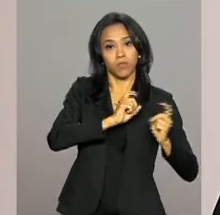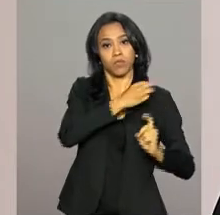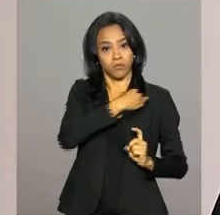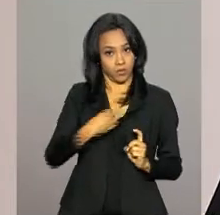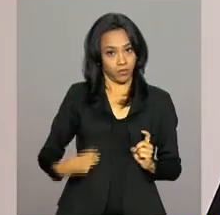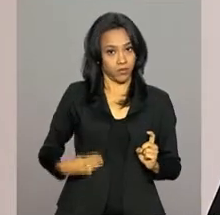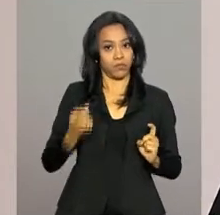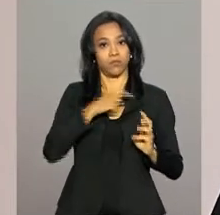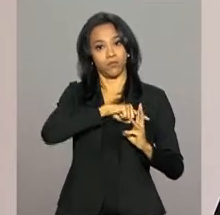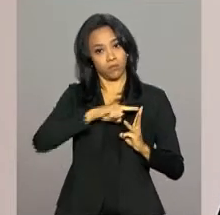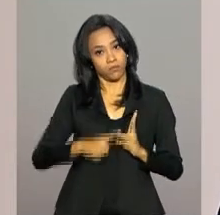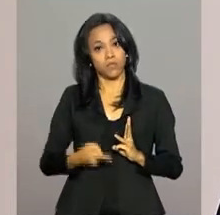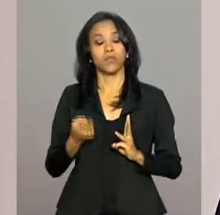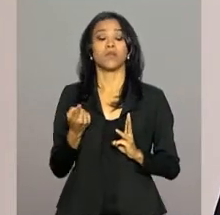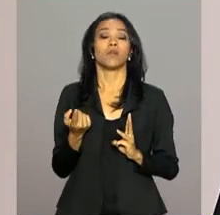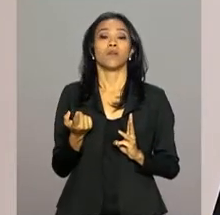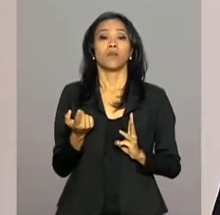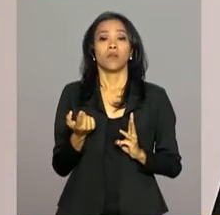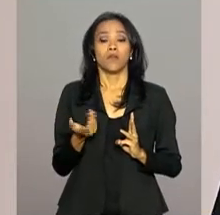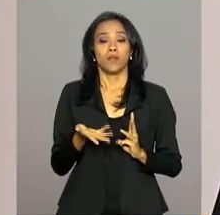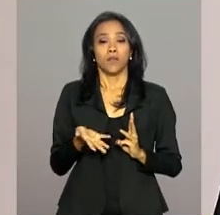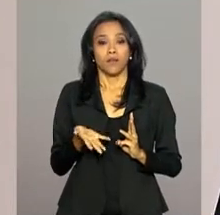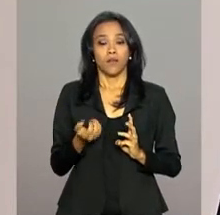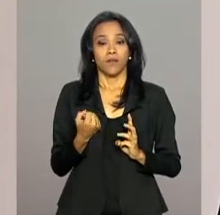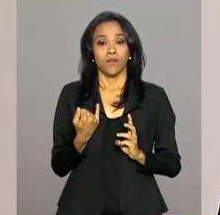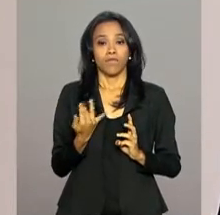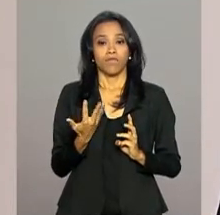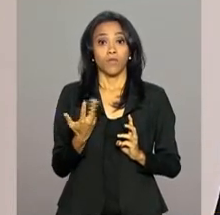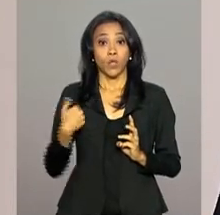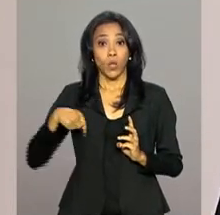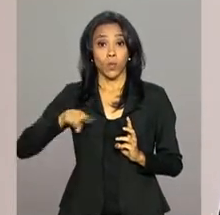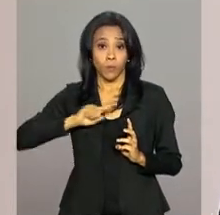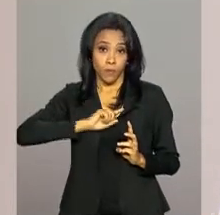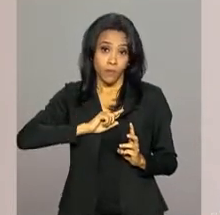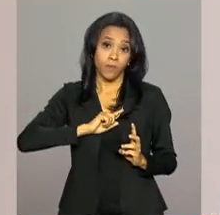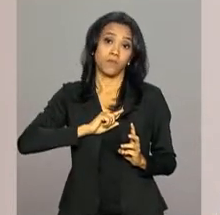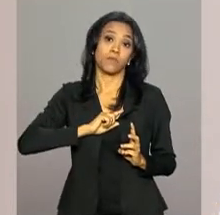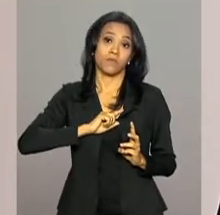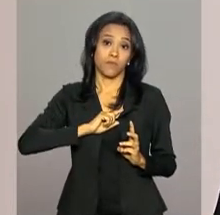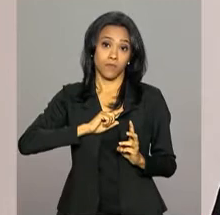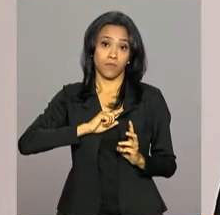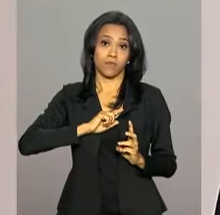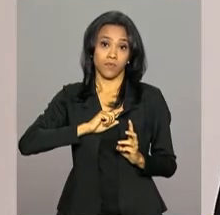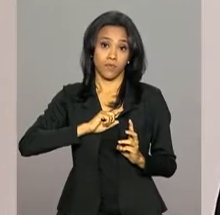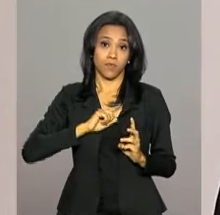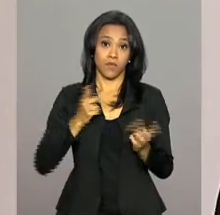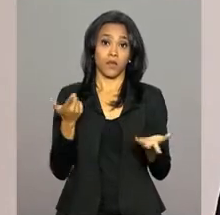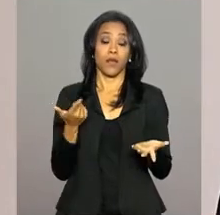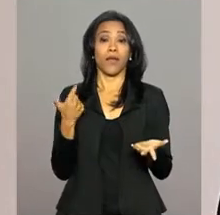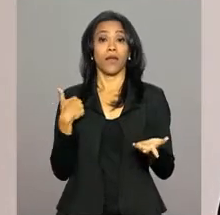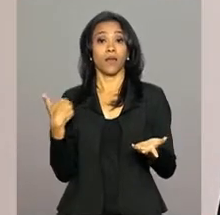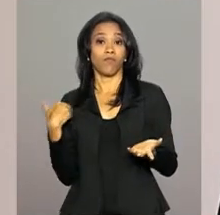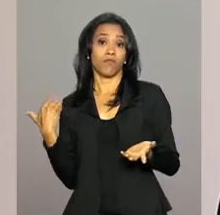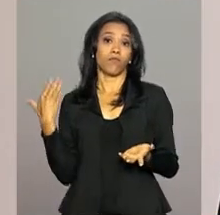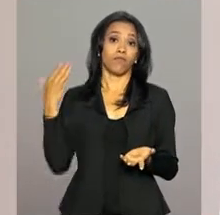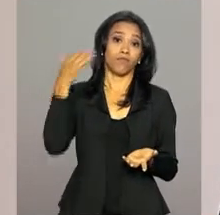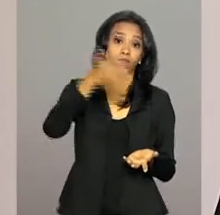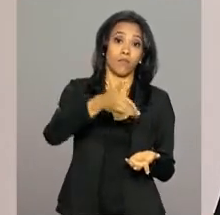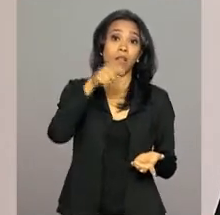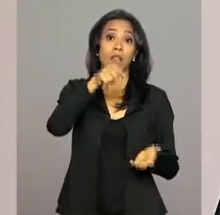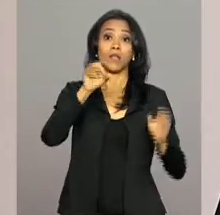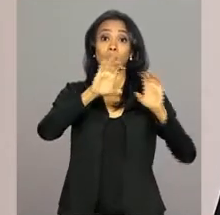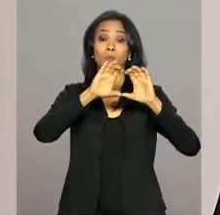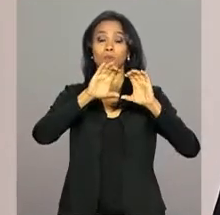heráclito e daí é nós deliberamos chegar até este congresso com uma espécie de um